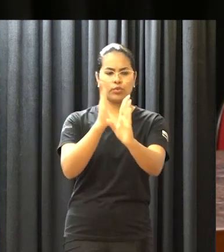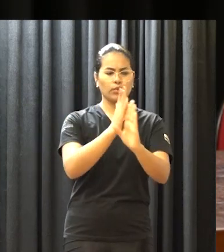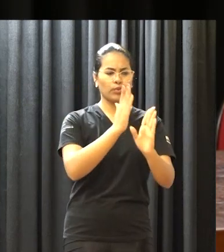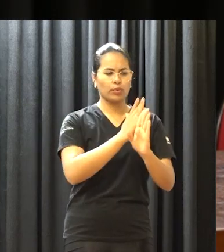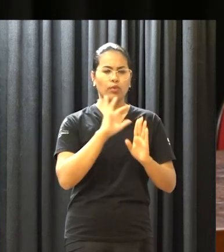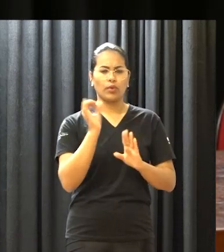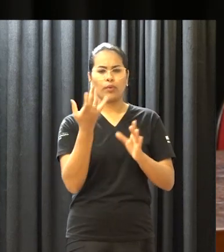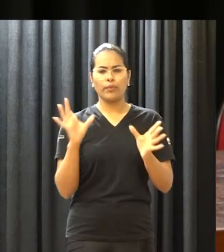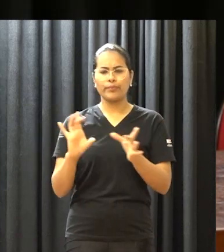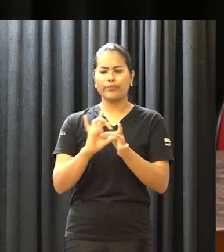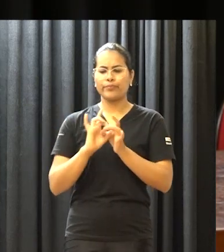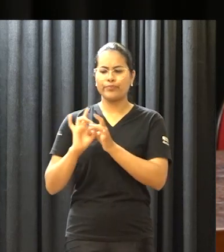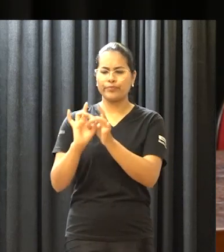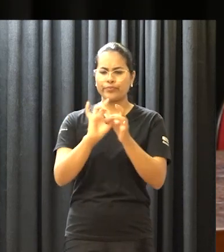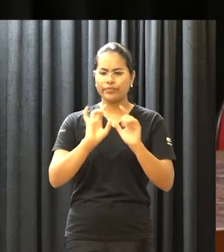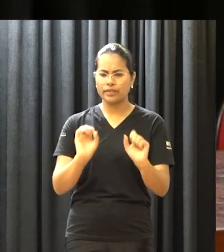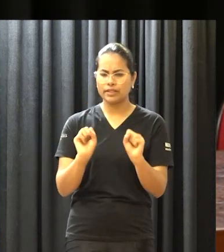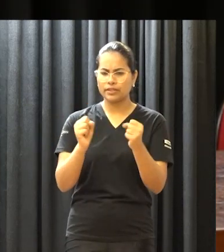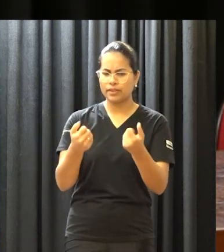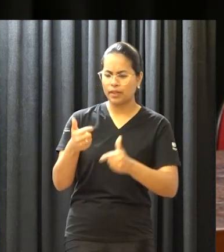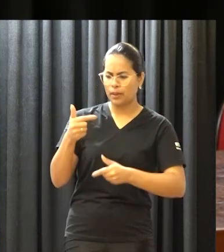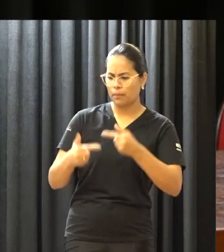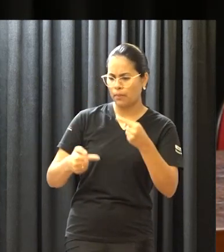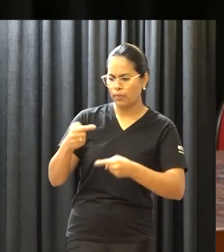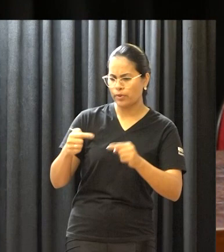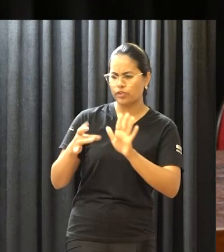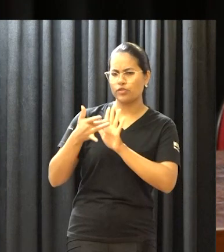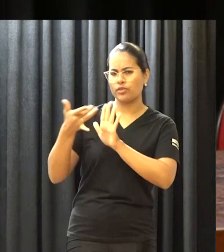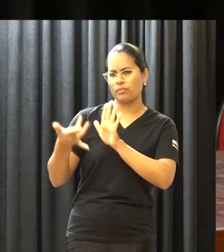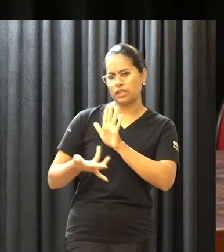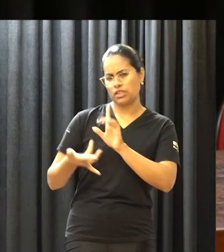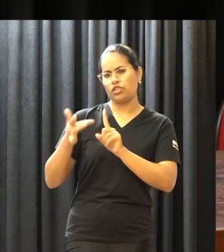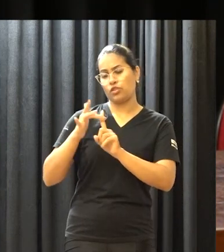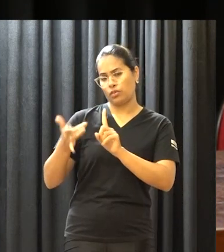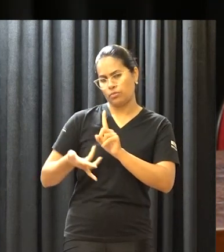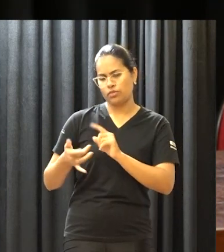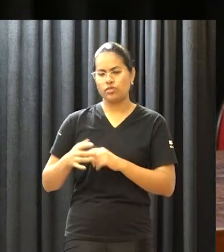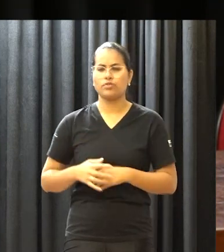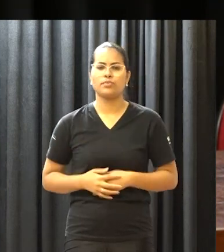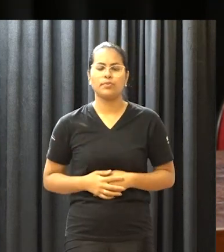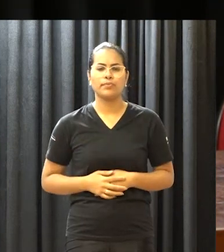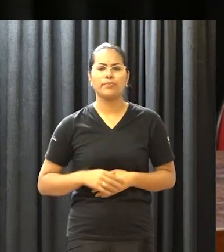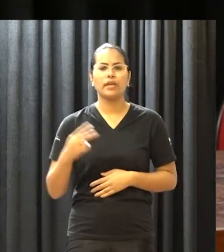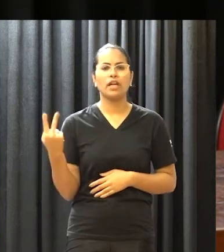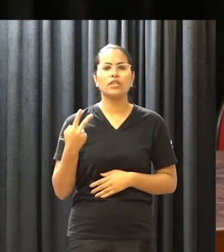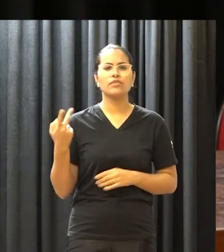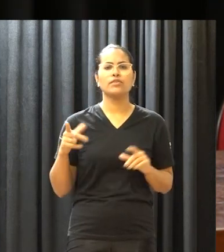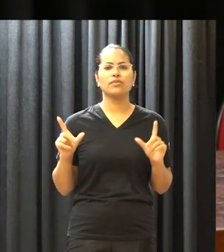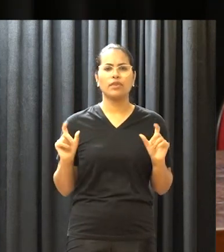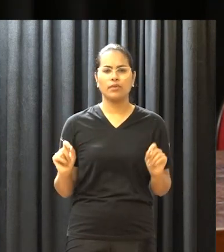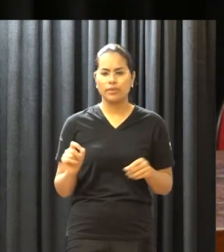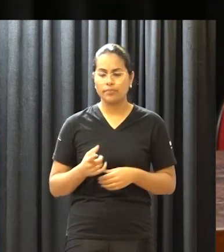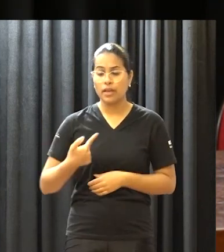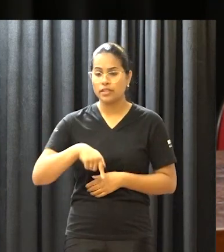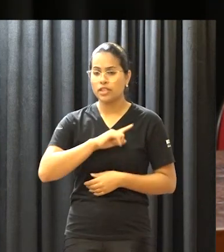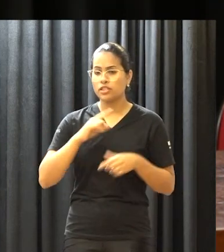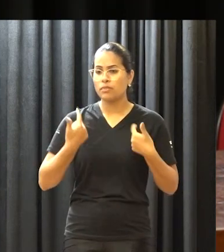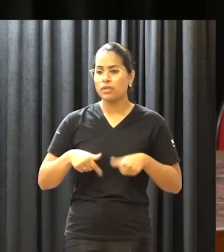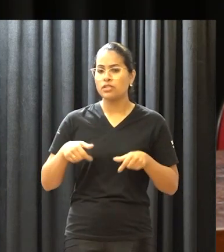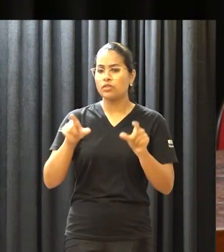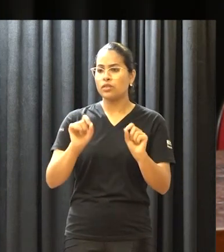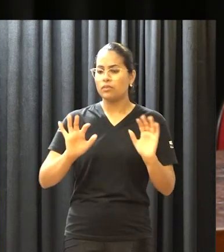ao enfrentamento político do capacitismo. E o segundo ponto, precisamos